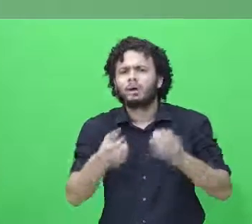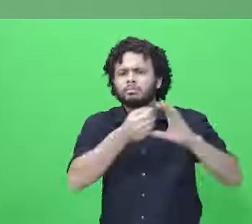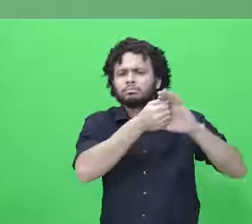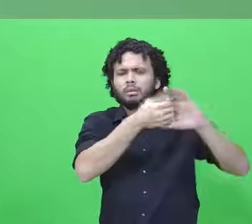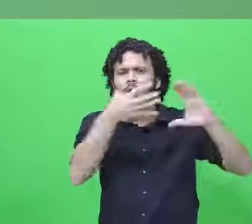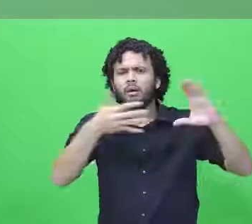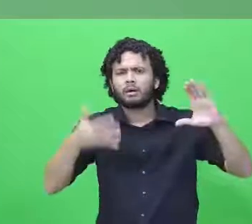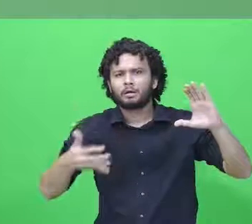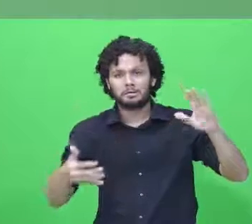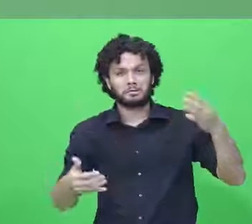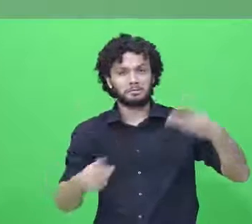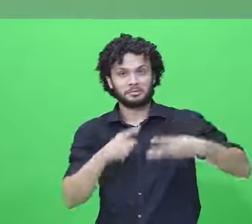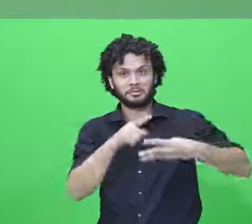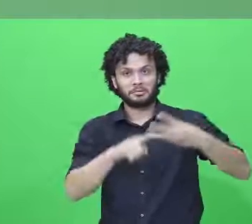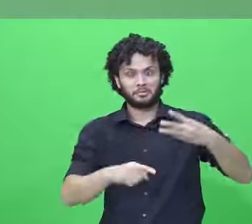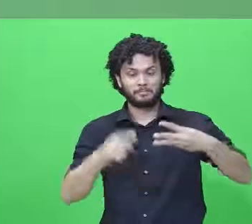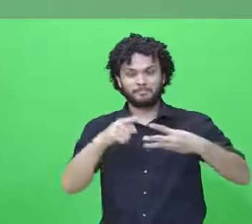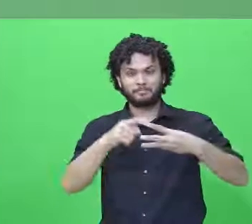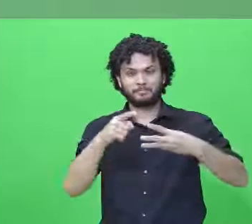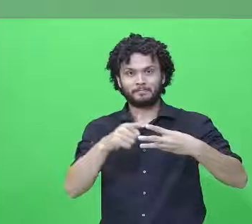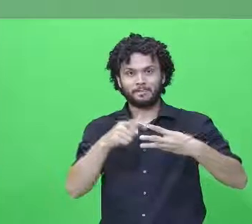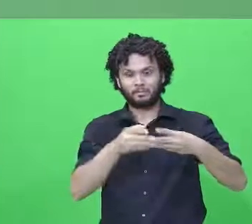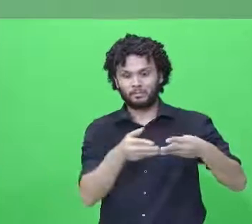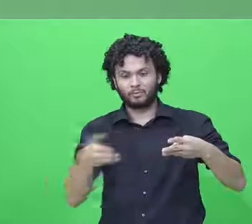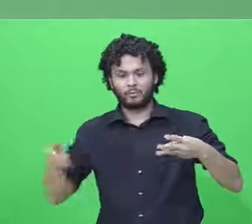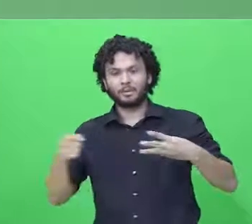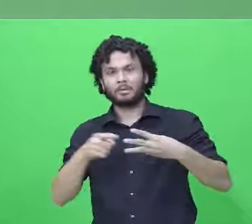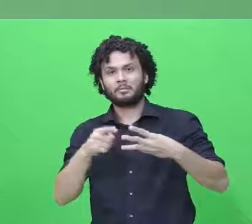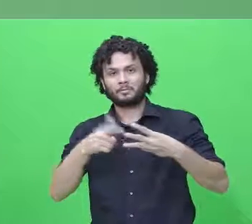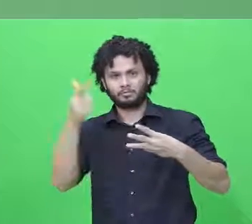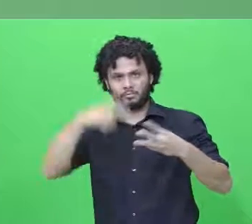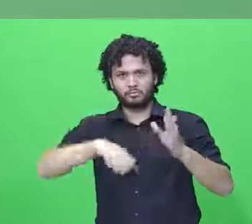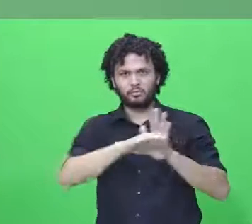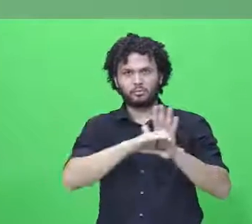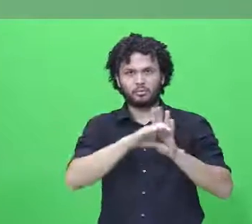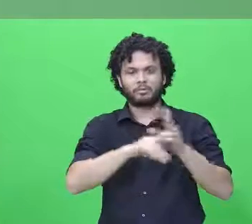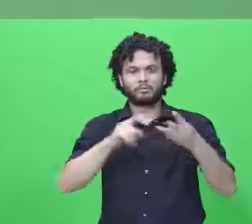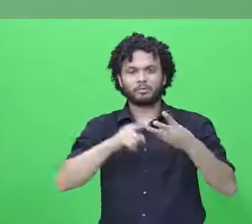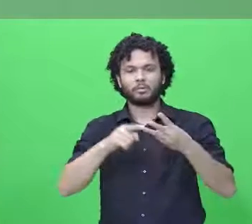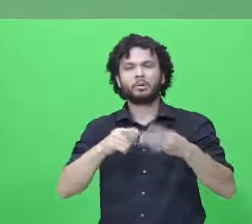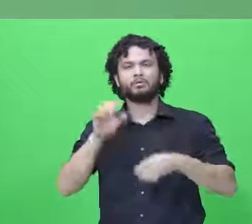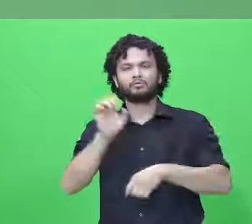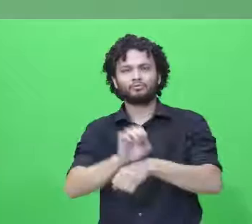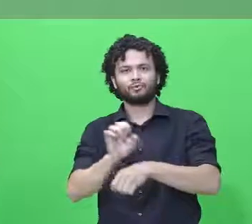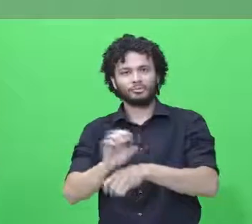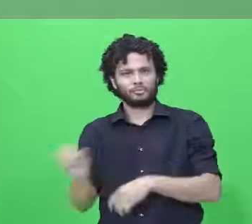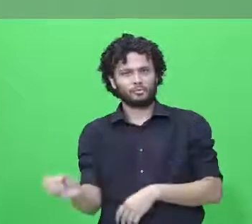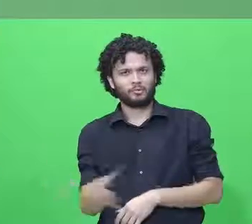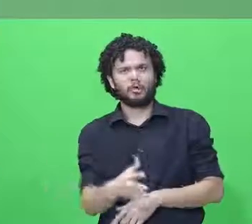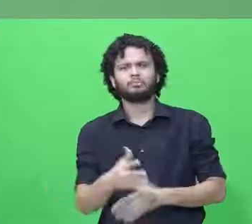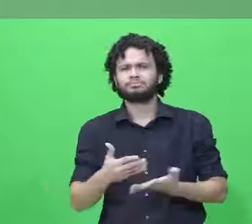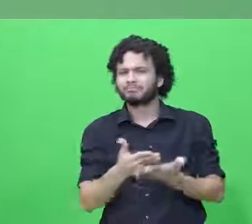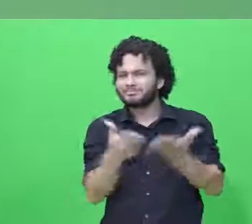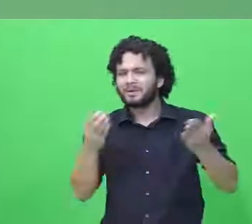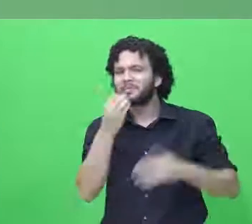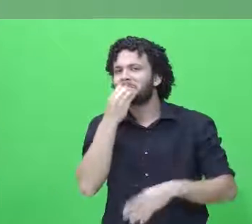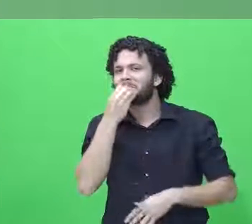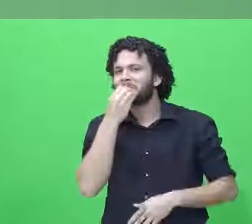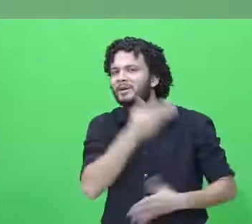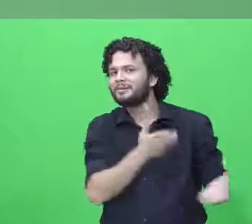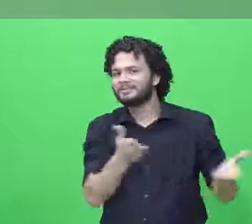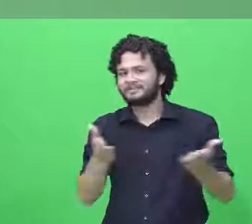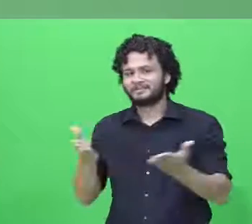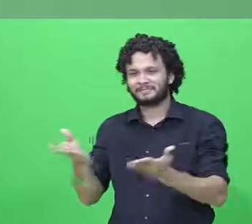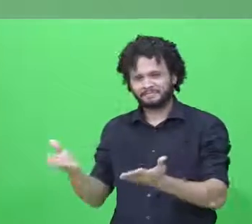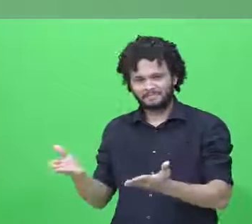3 governos varguistas, o governo provisório, o governo constitucional e o Estado Novo. Então a todos sejam bem-vindos à nossa aula